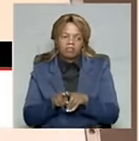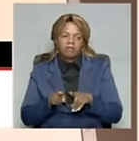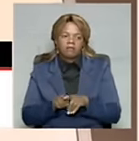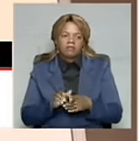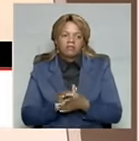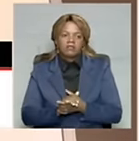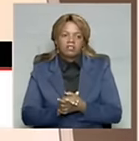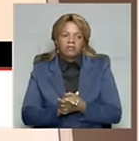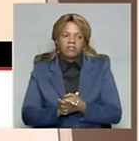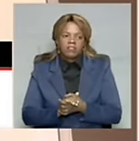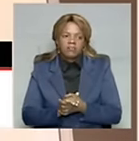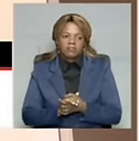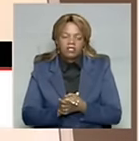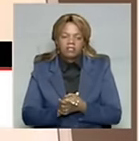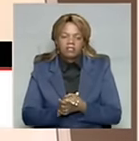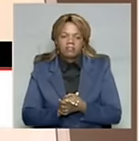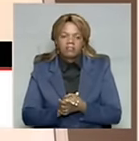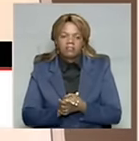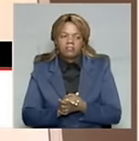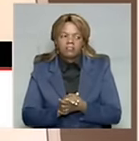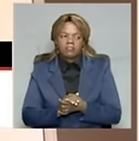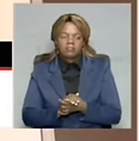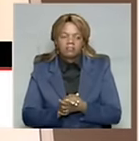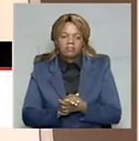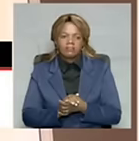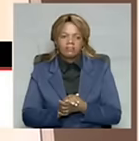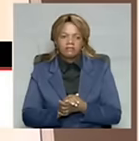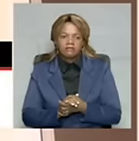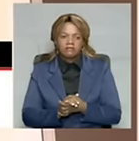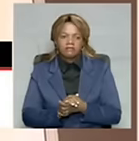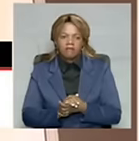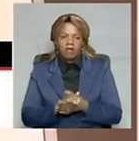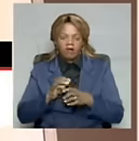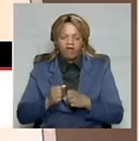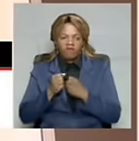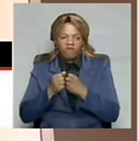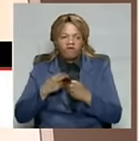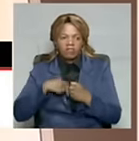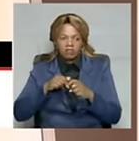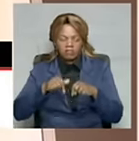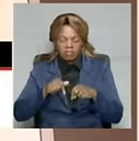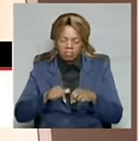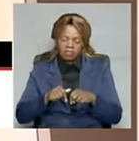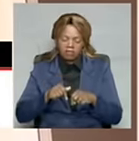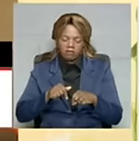E, mais uma vez, a vida nos tirou a única força que nos restava aqui na Terra.